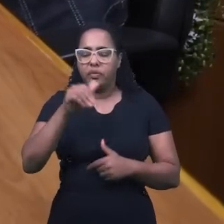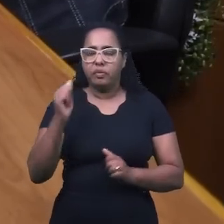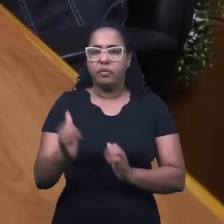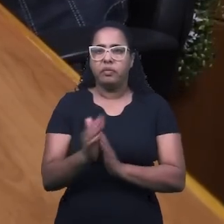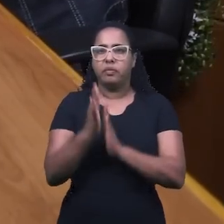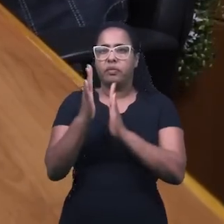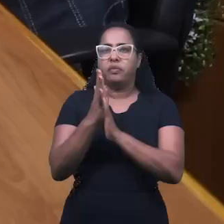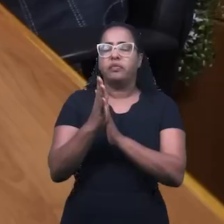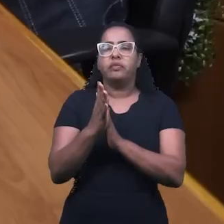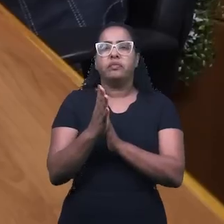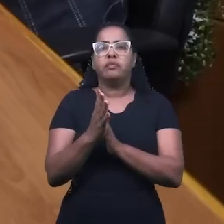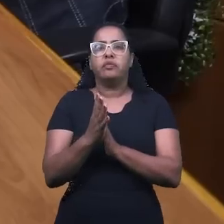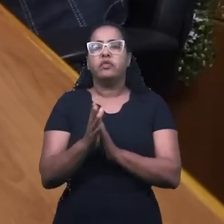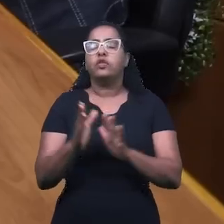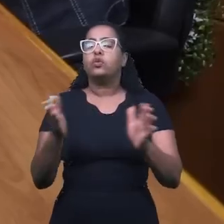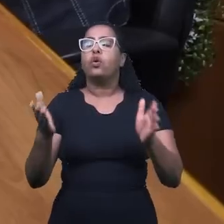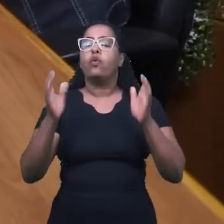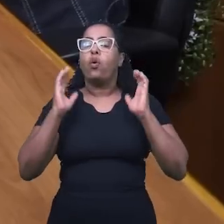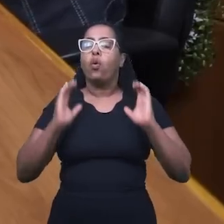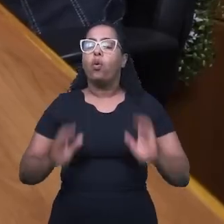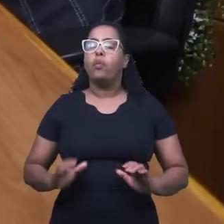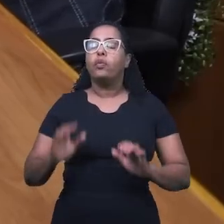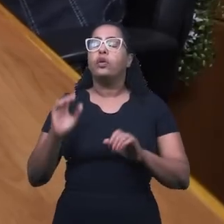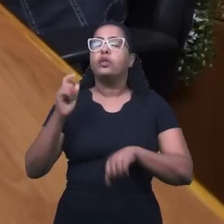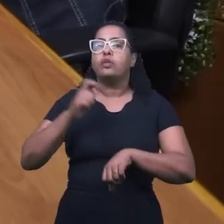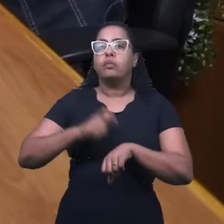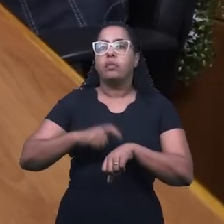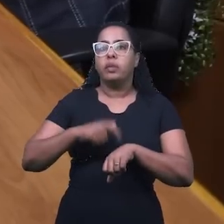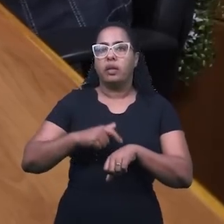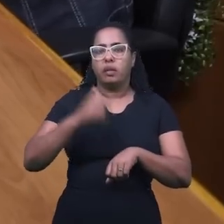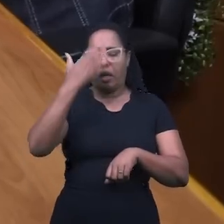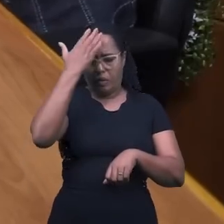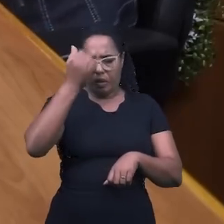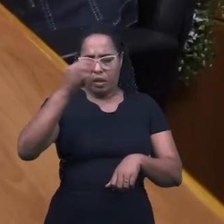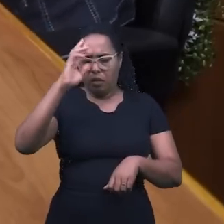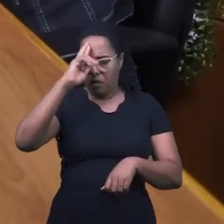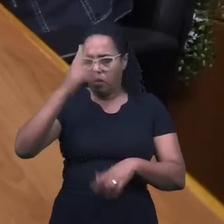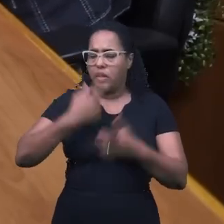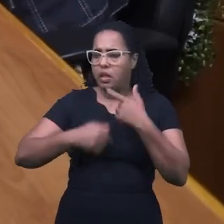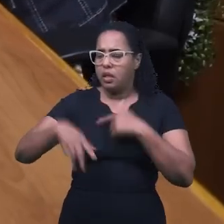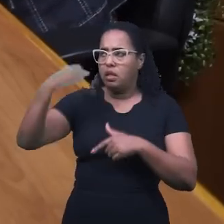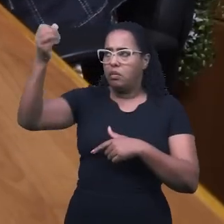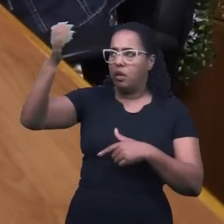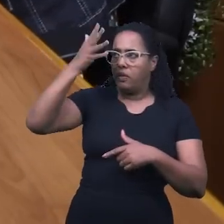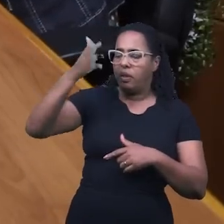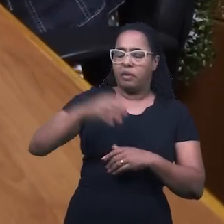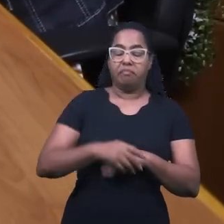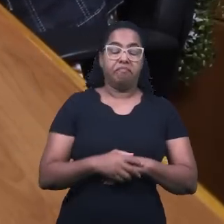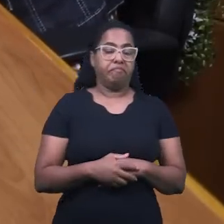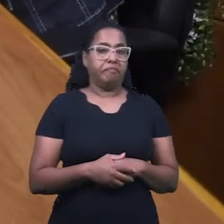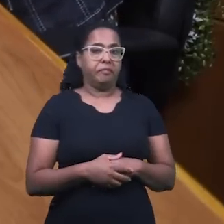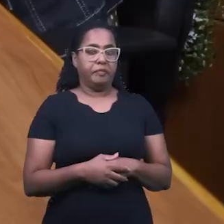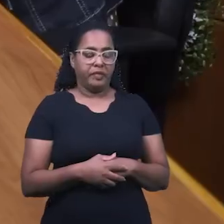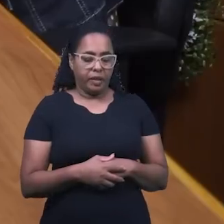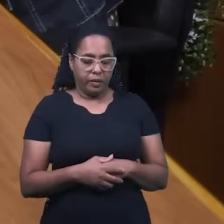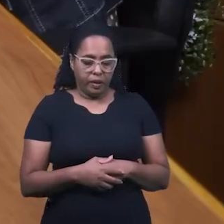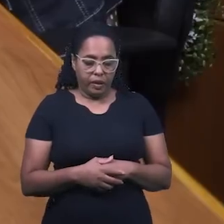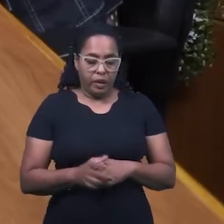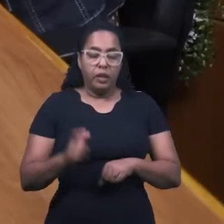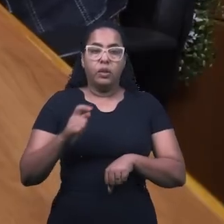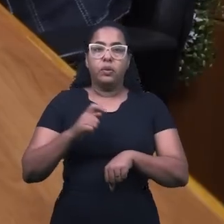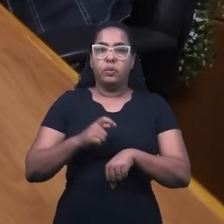louvor, para o chamado, para o louvor. Qual foi o seu posicionamento agora? Agora eu sei que o Senhor quer me revelar louvores.